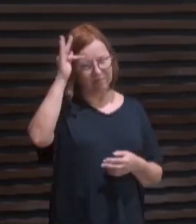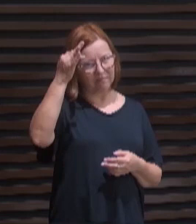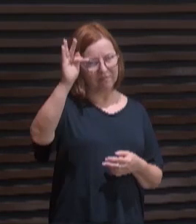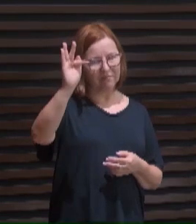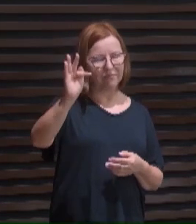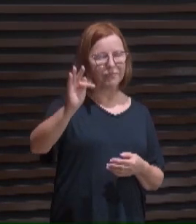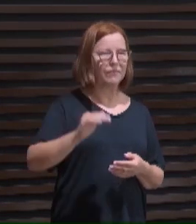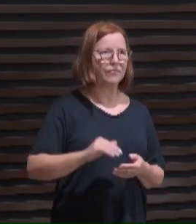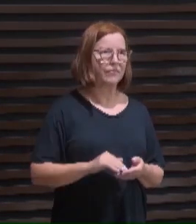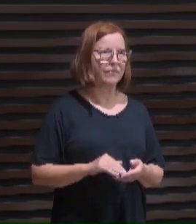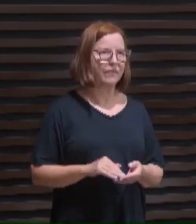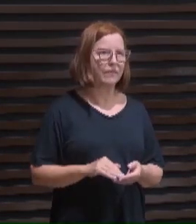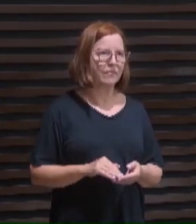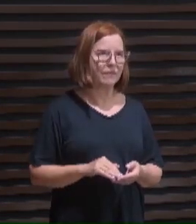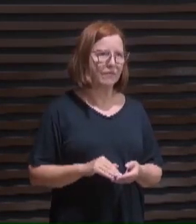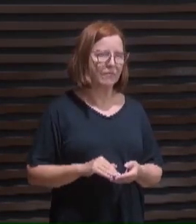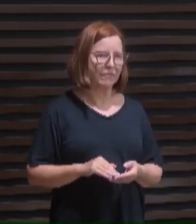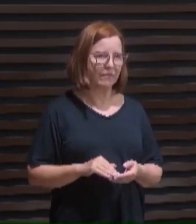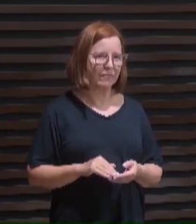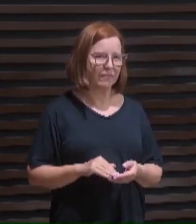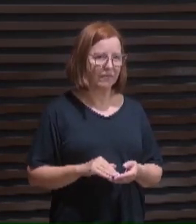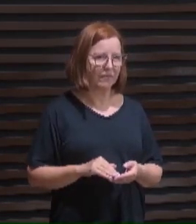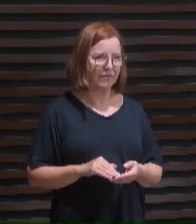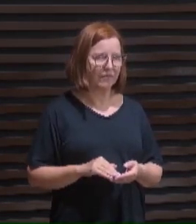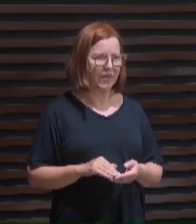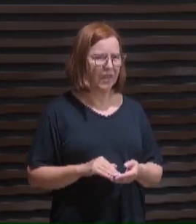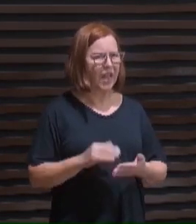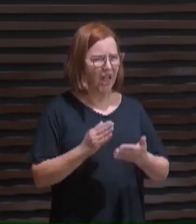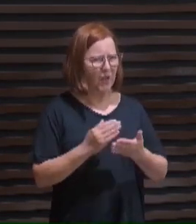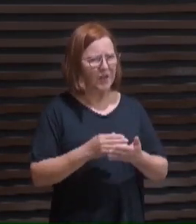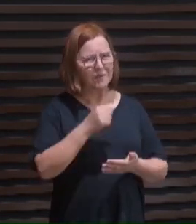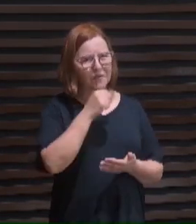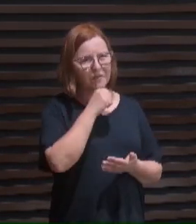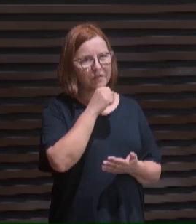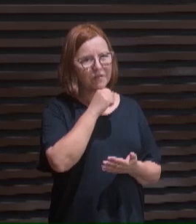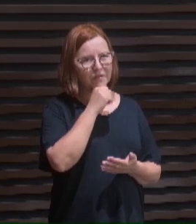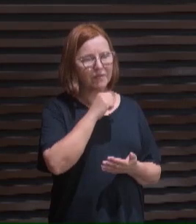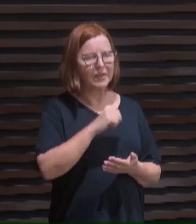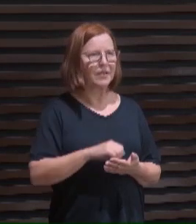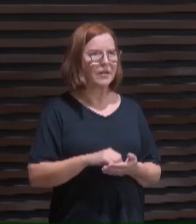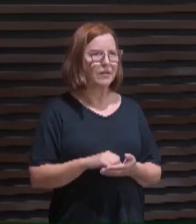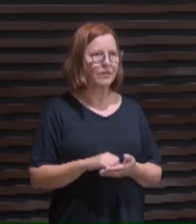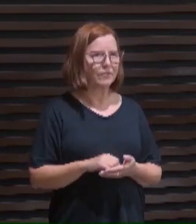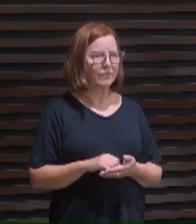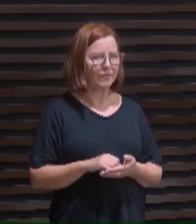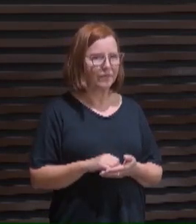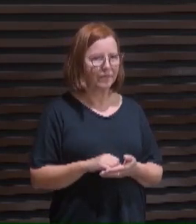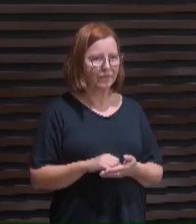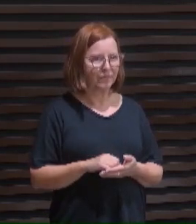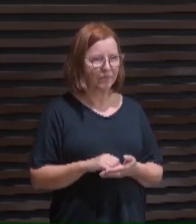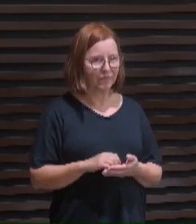deixa eu ver aqui, só para não entrar, depois vocês peguem esse livro, é um livro antigo que o Leonardo da Vinci e a matemática,